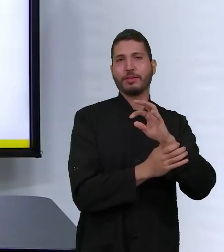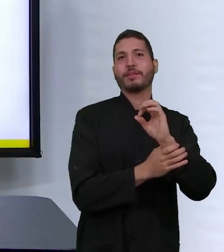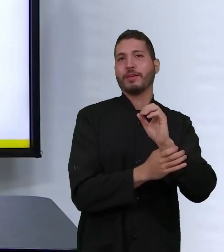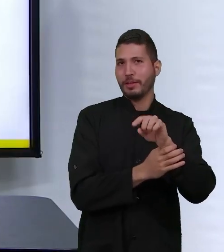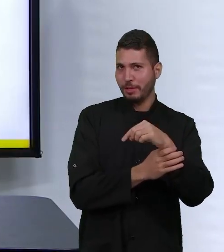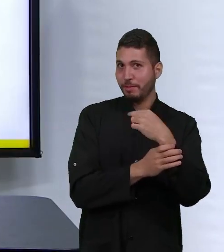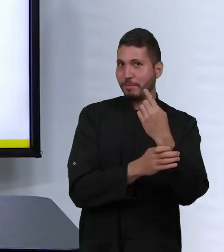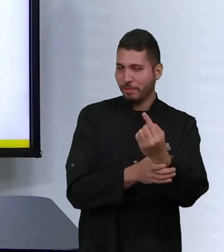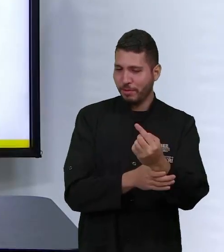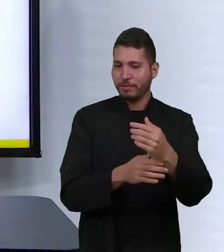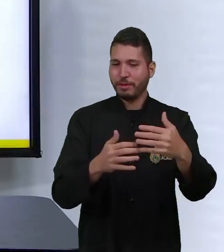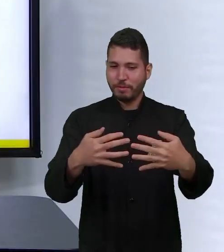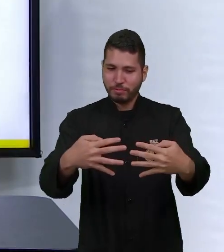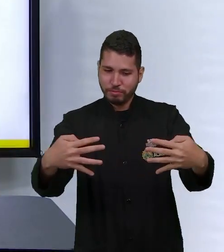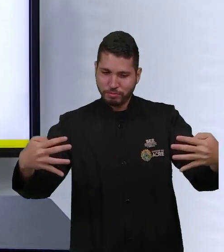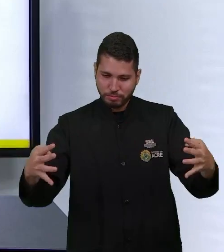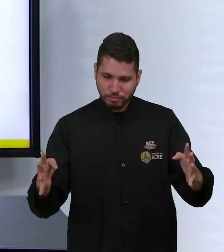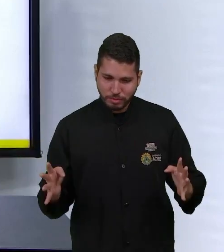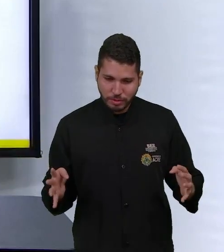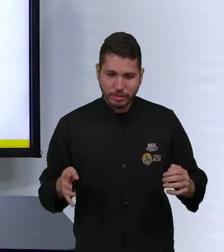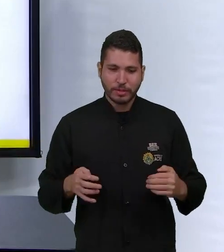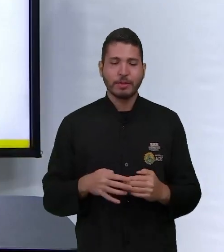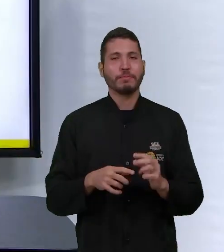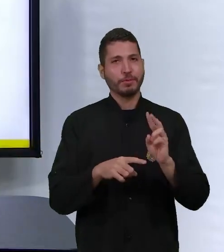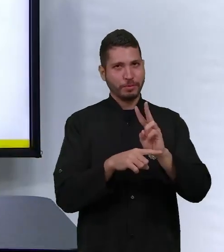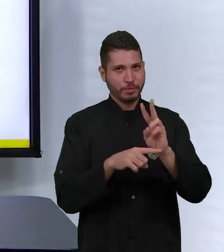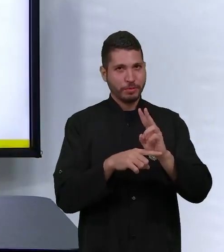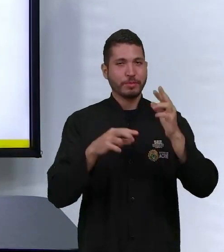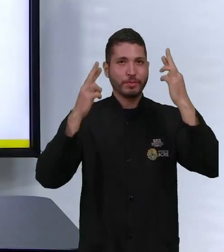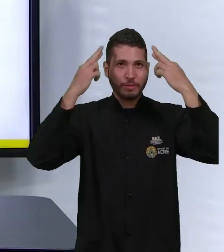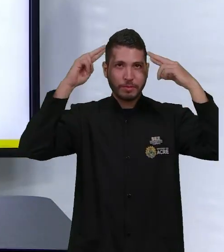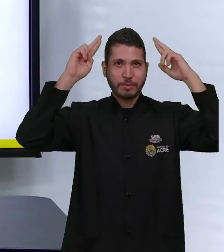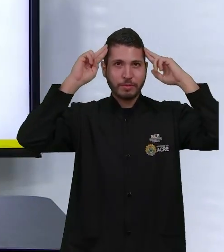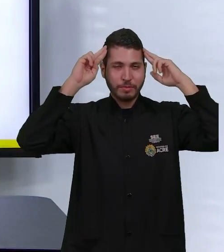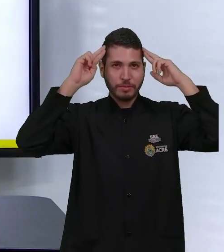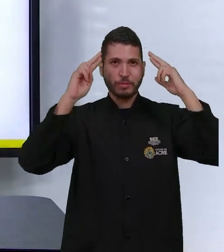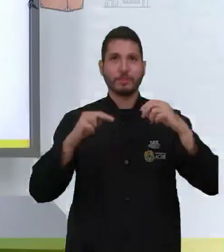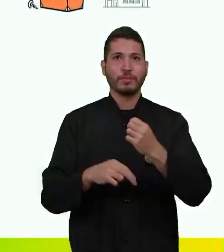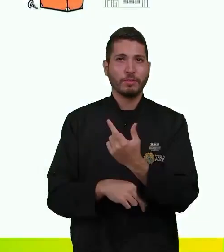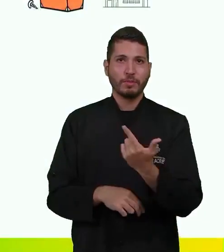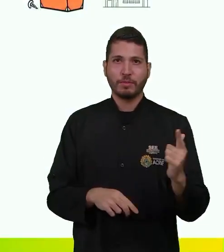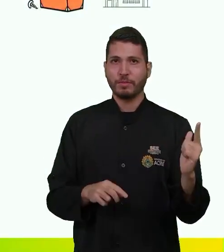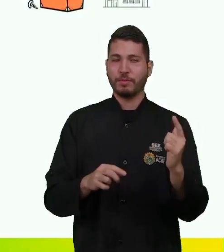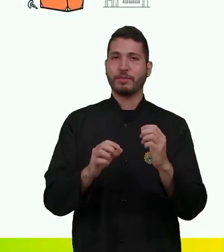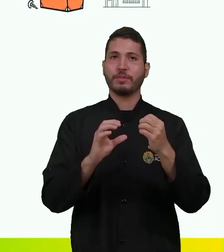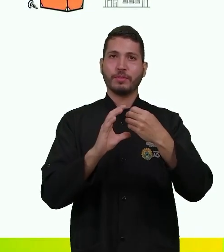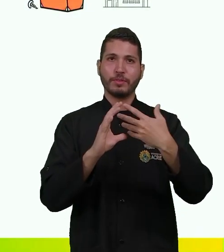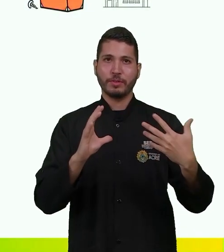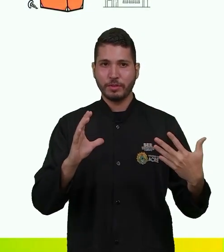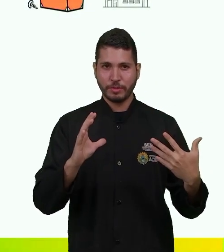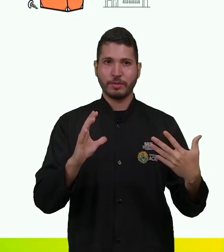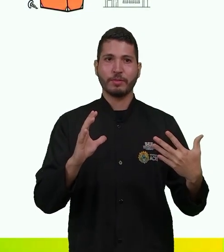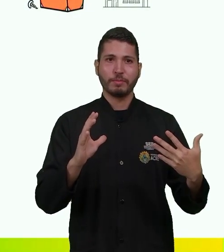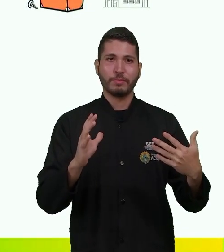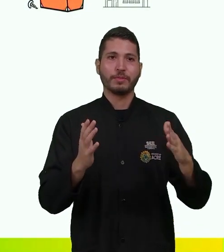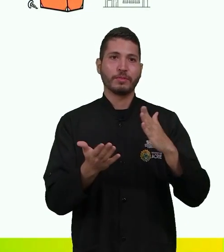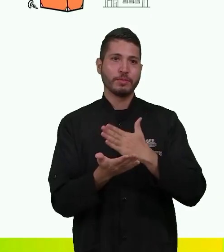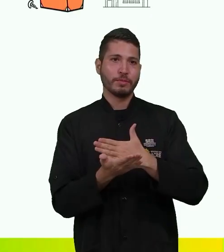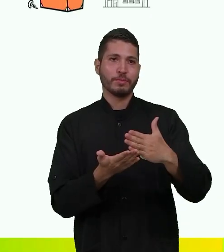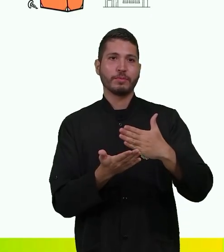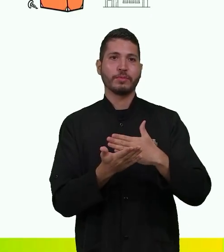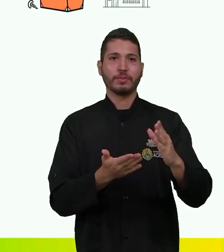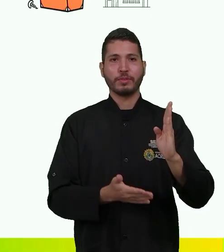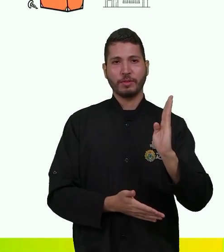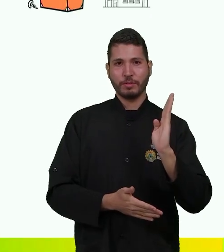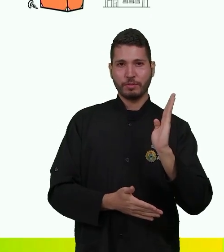foram cercadas para a criação de ovelhas. Outra característica que ajudou a Inglaterra a ser pioneira é a burguesia,